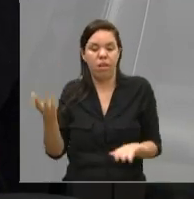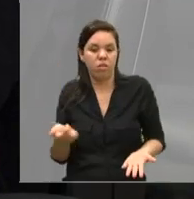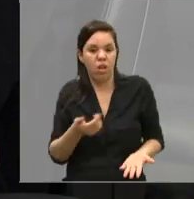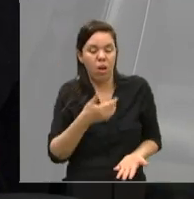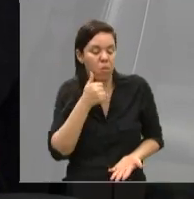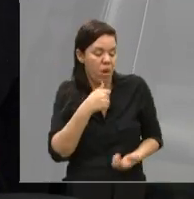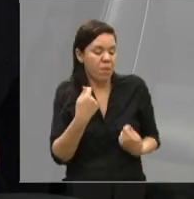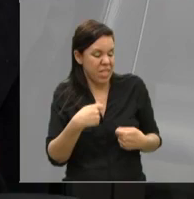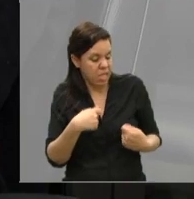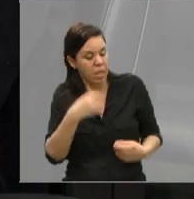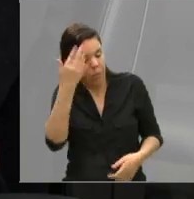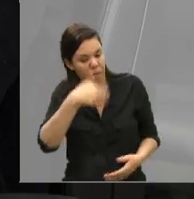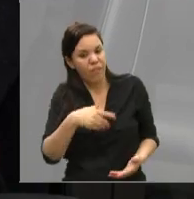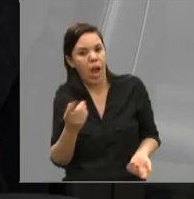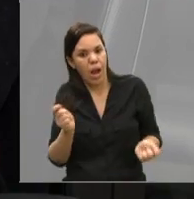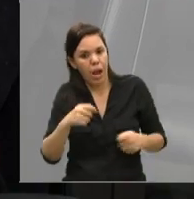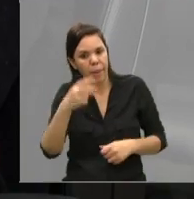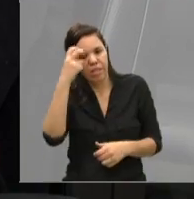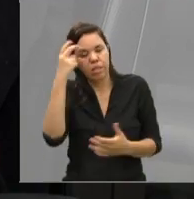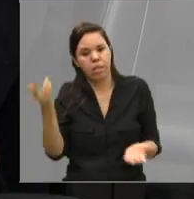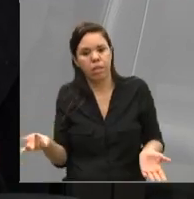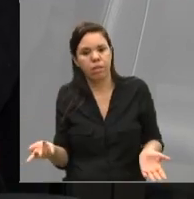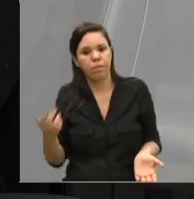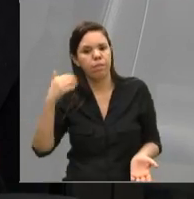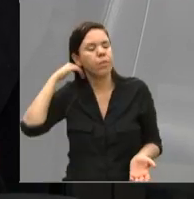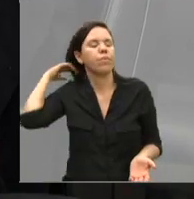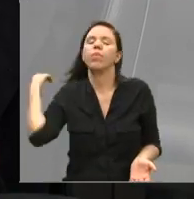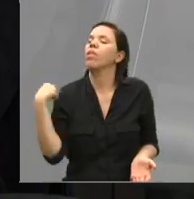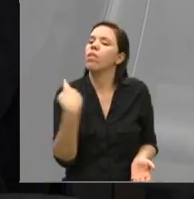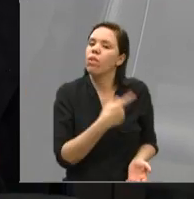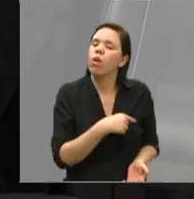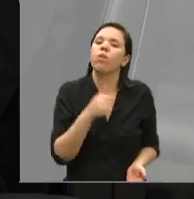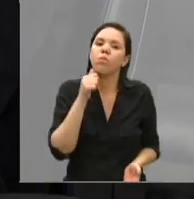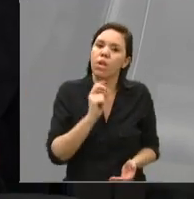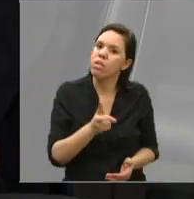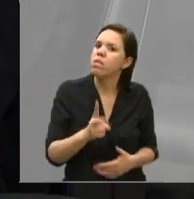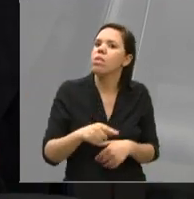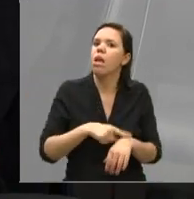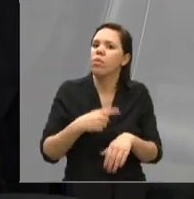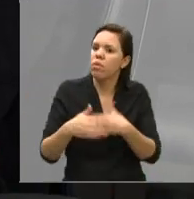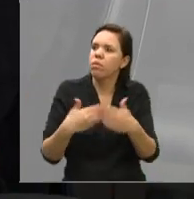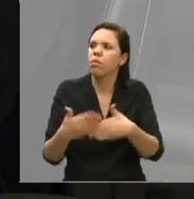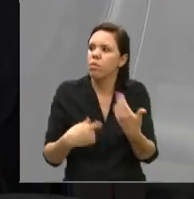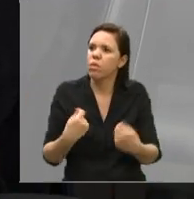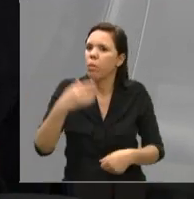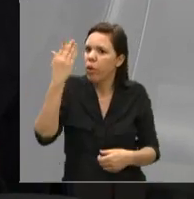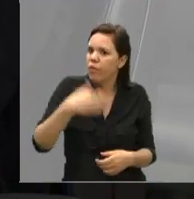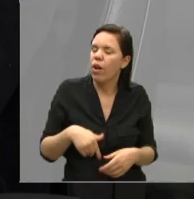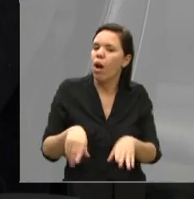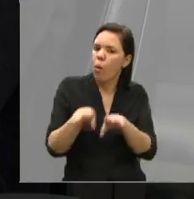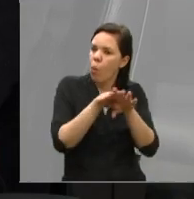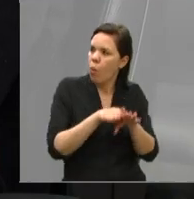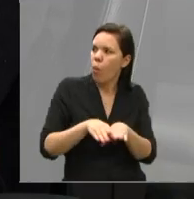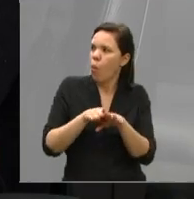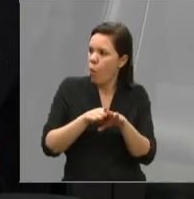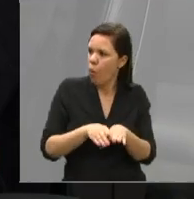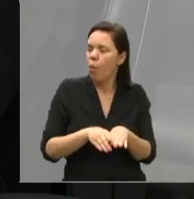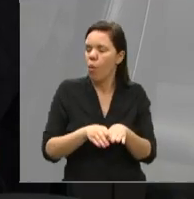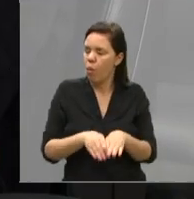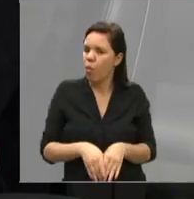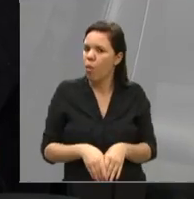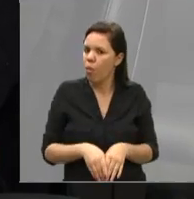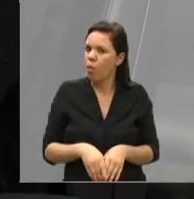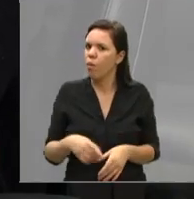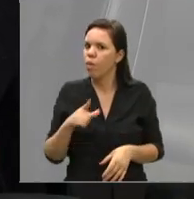eles estão à altura do lugar onde eles estão. Nós mulheres temos que todo momento provar que a gente está à altura desse espaço, que a